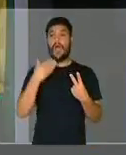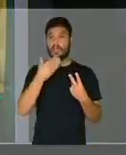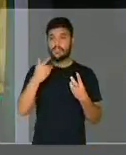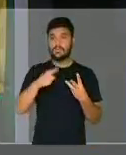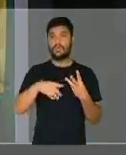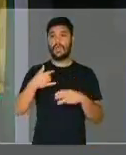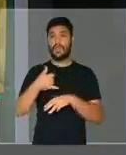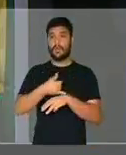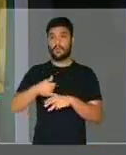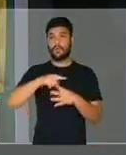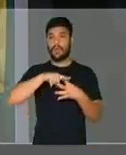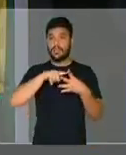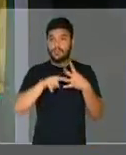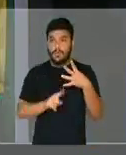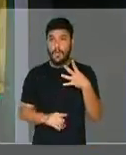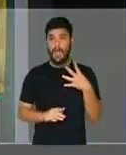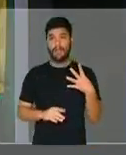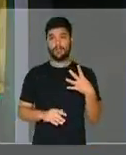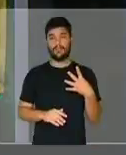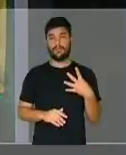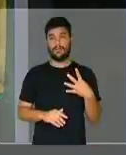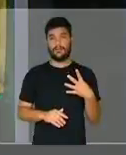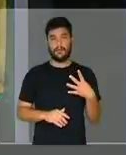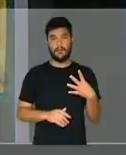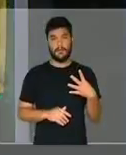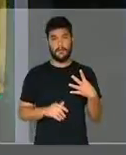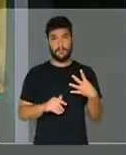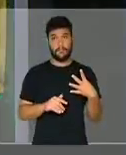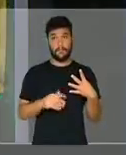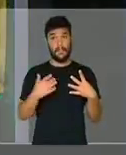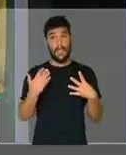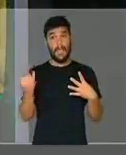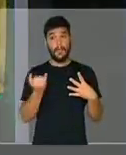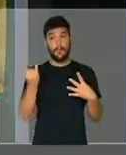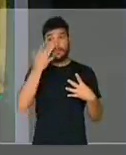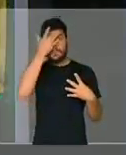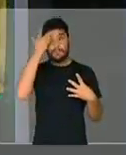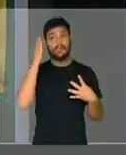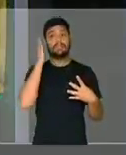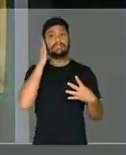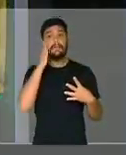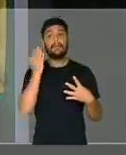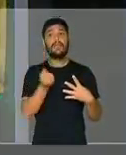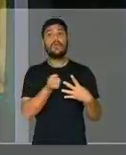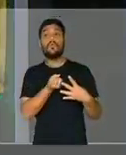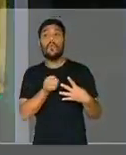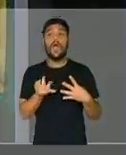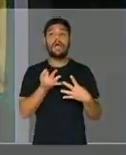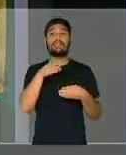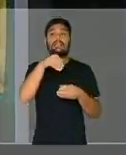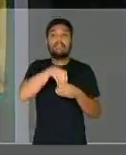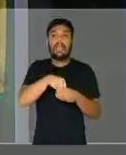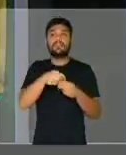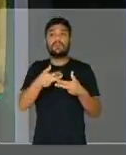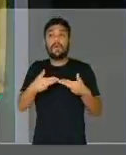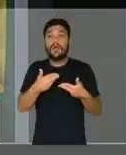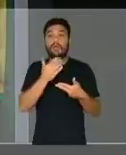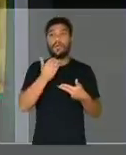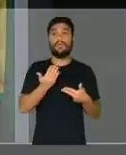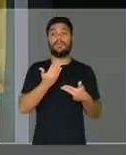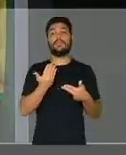e gordura. Esses 4 elementos são fundamentais para que o consumidor possa ter acesso aos produtos que lhe fazem bem